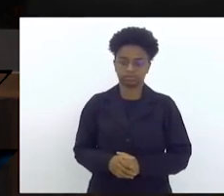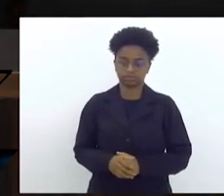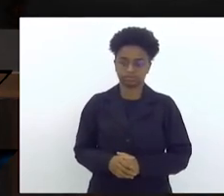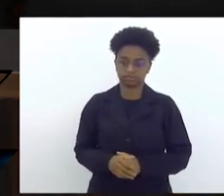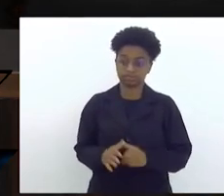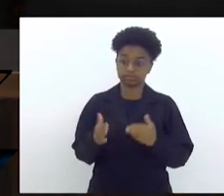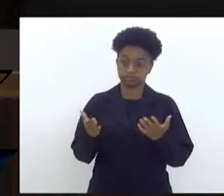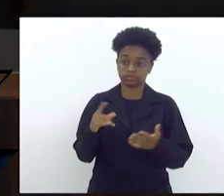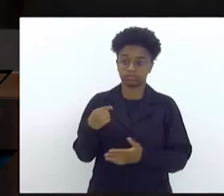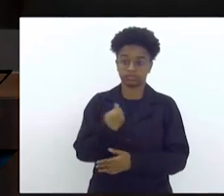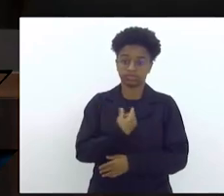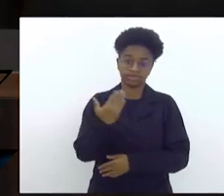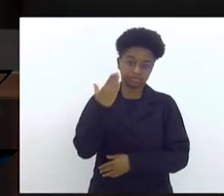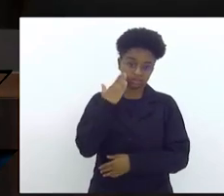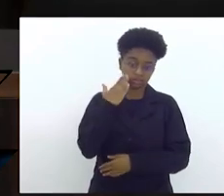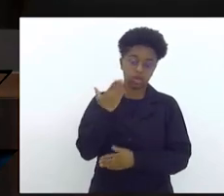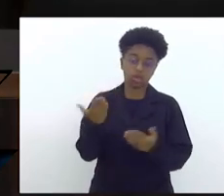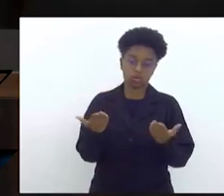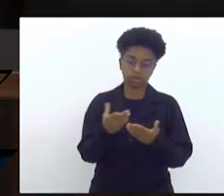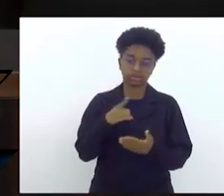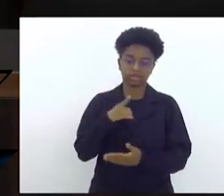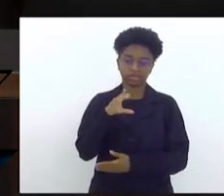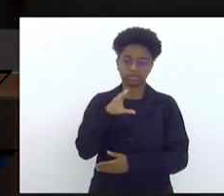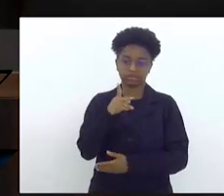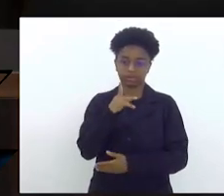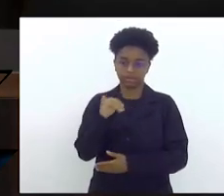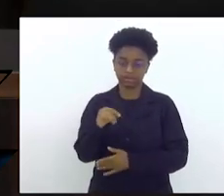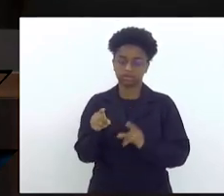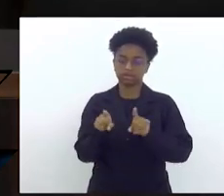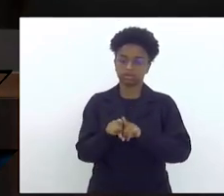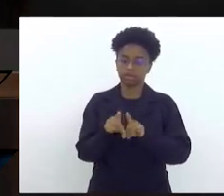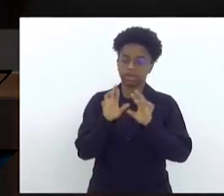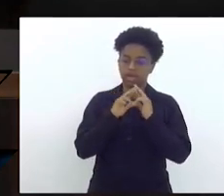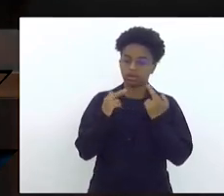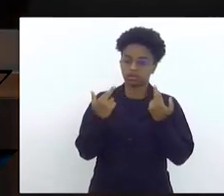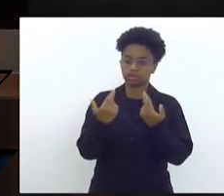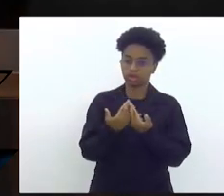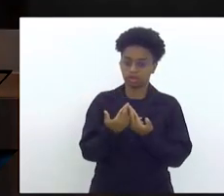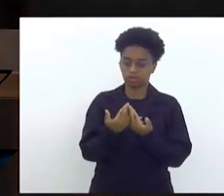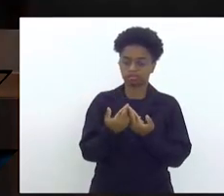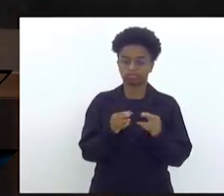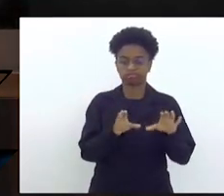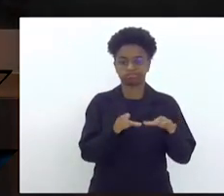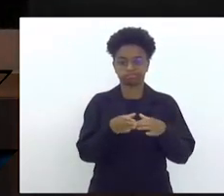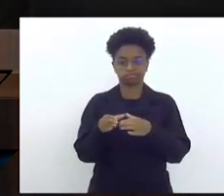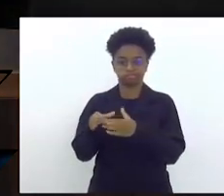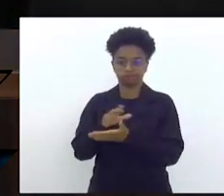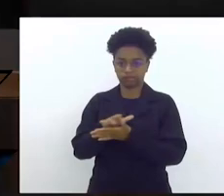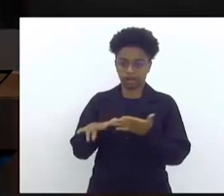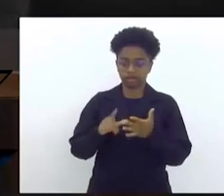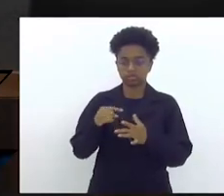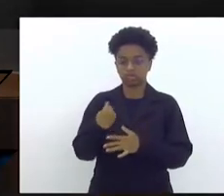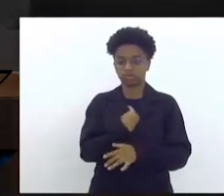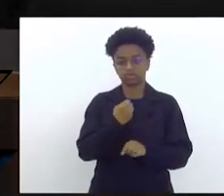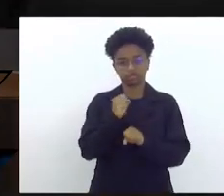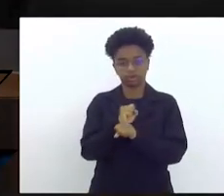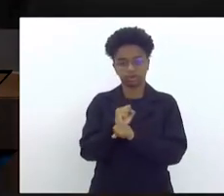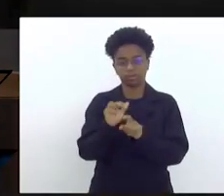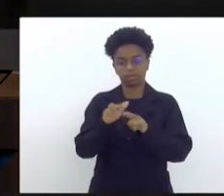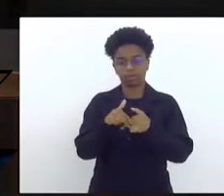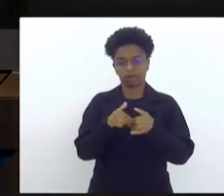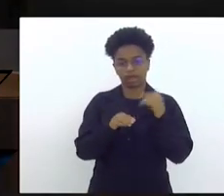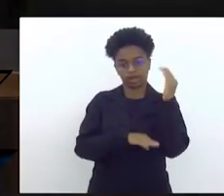sabia que hoje tinha CPI e reuniões de comissões em andamento a gente já guardou sim por conta do elevador Essa